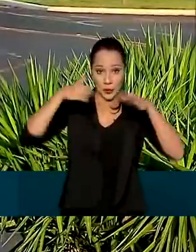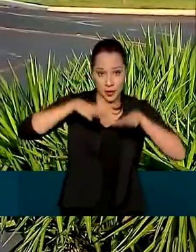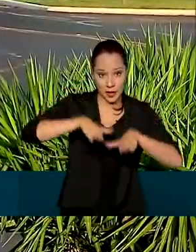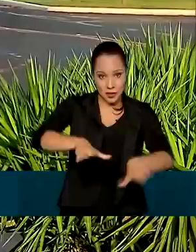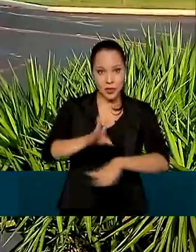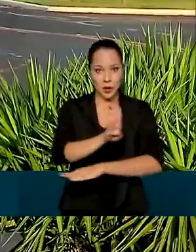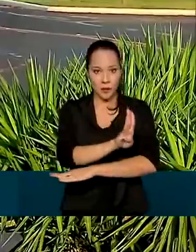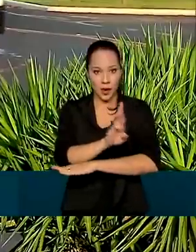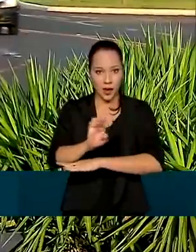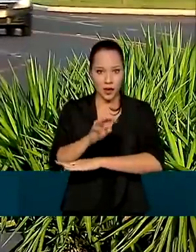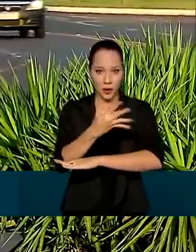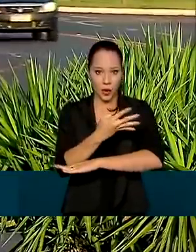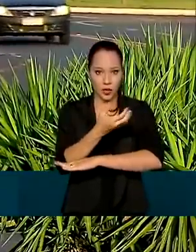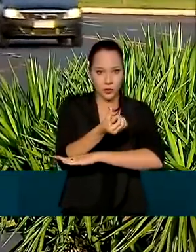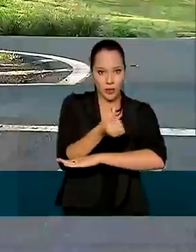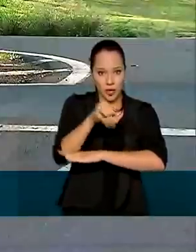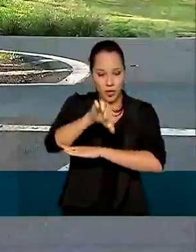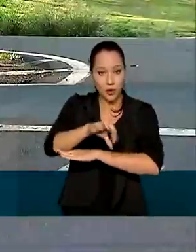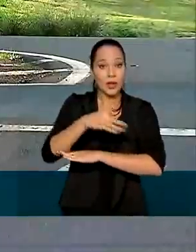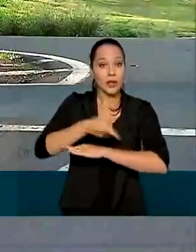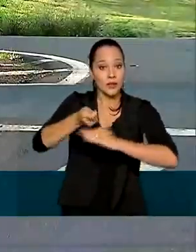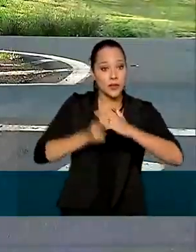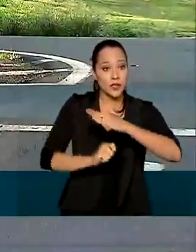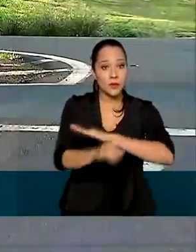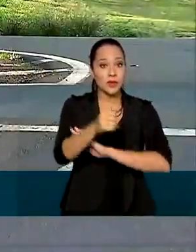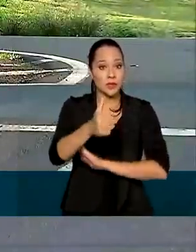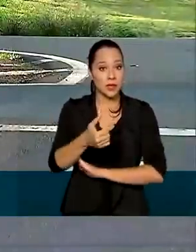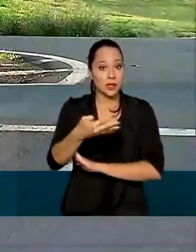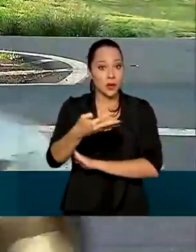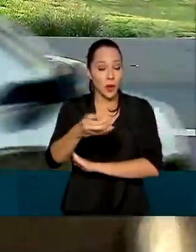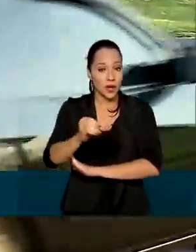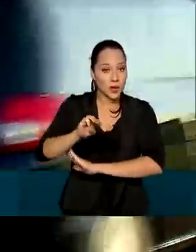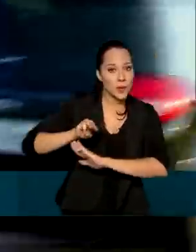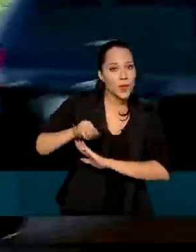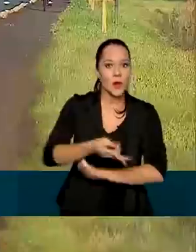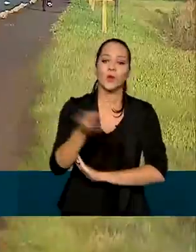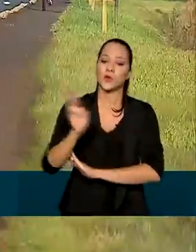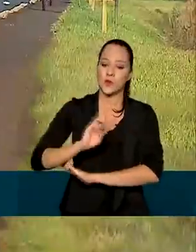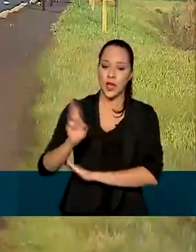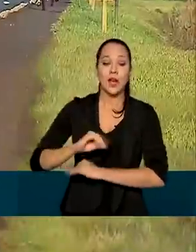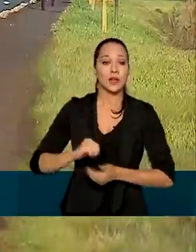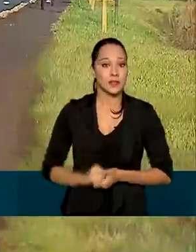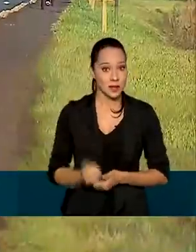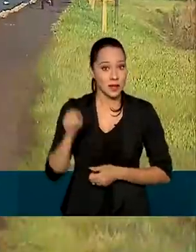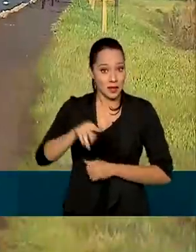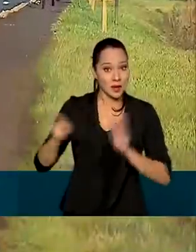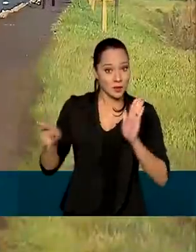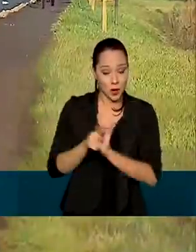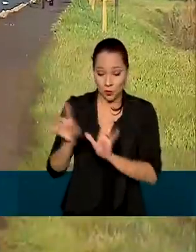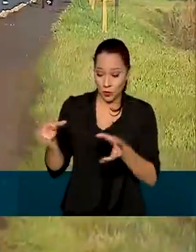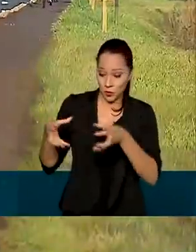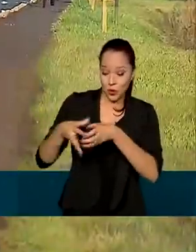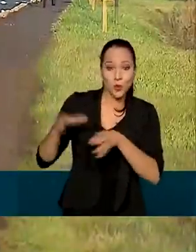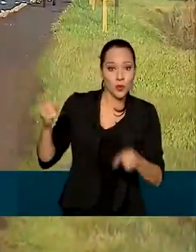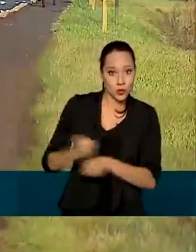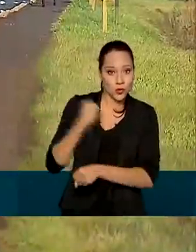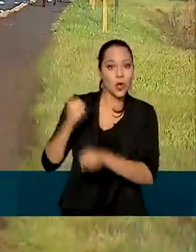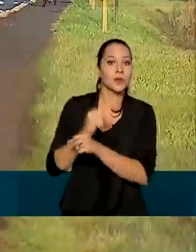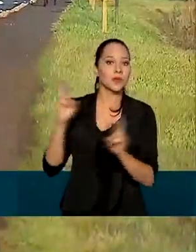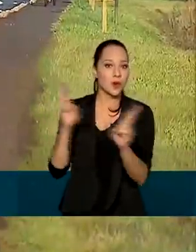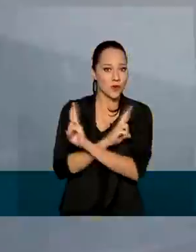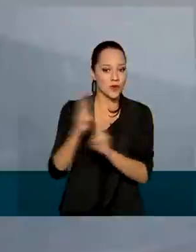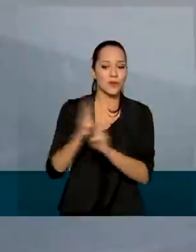da BR-469 tem investimento de cerca de 140 milhões de reais e faz parte de um conjunto de obras nas